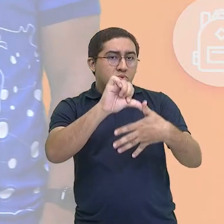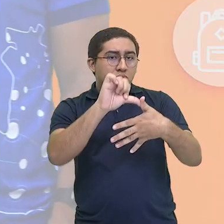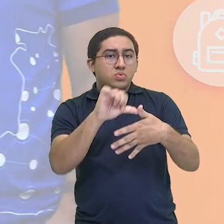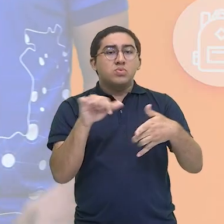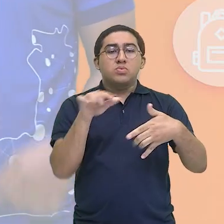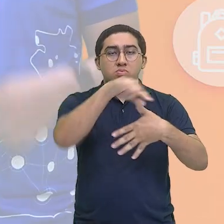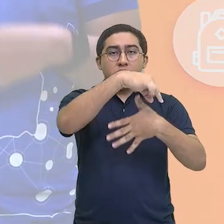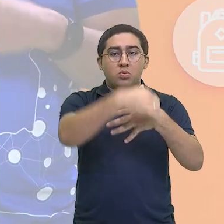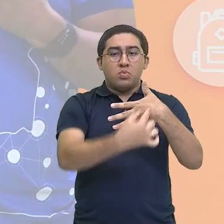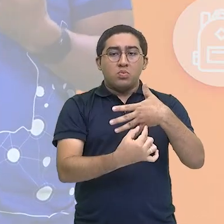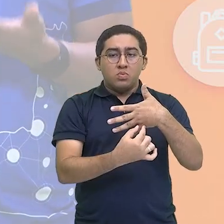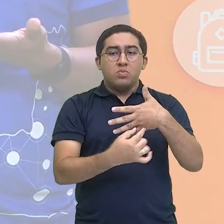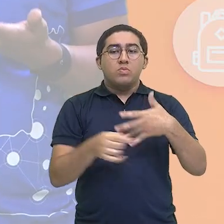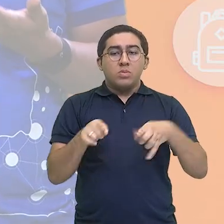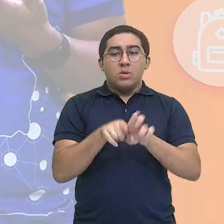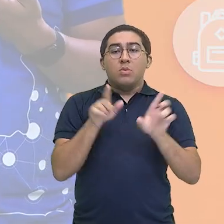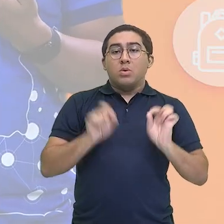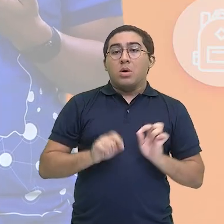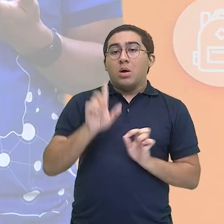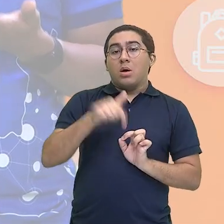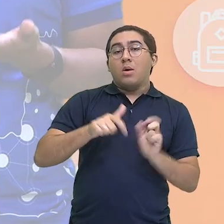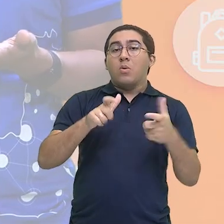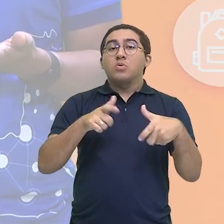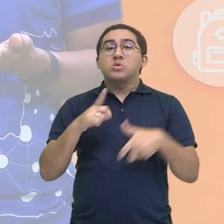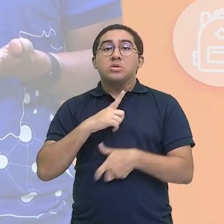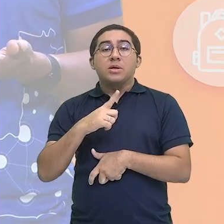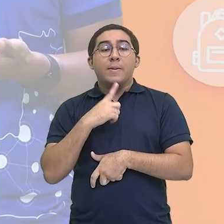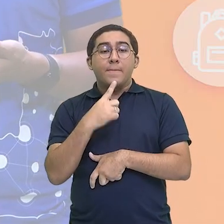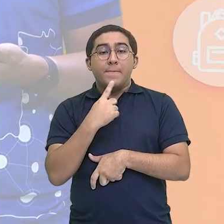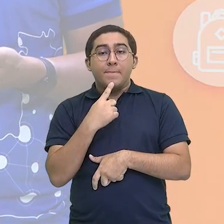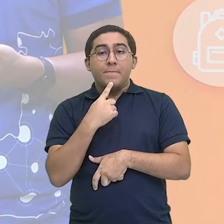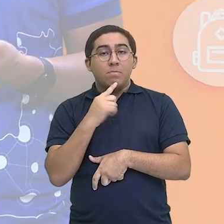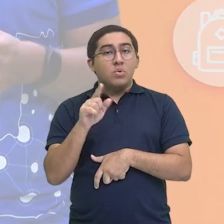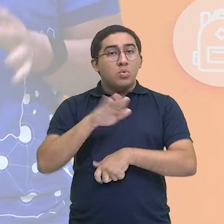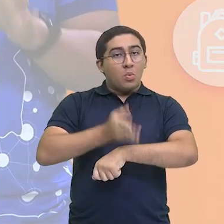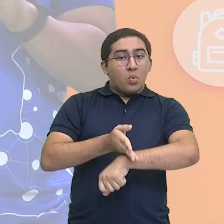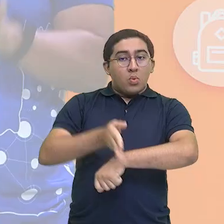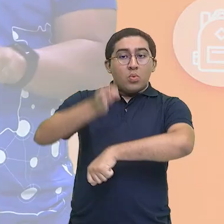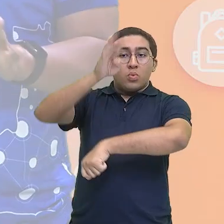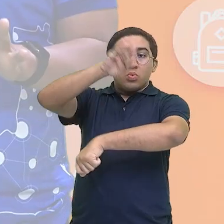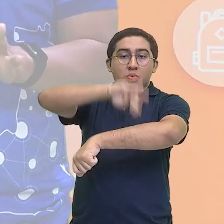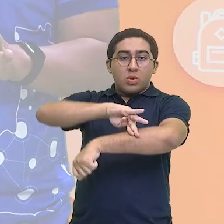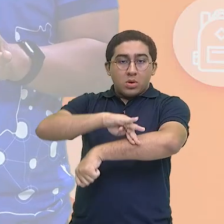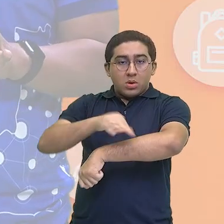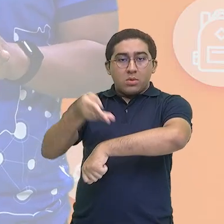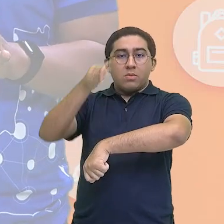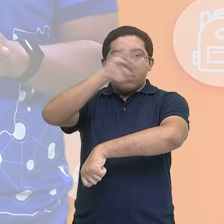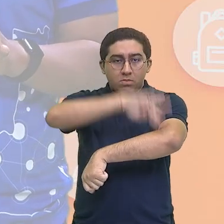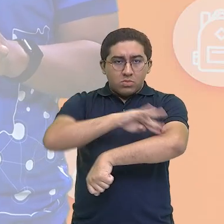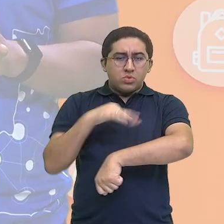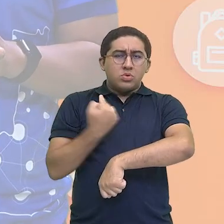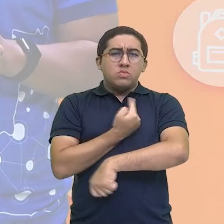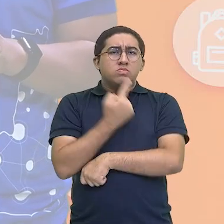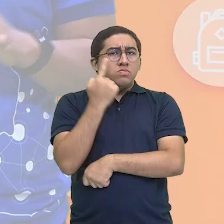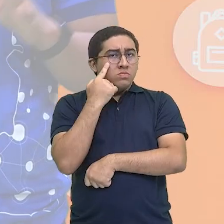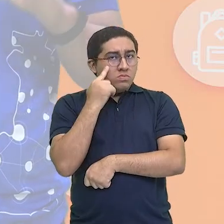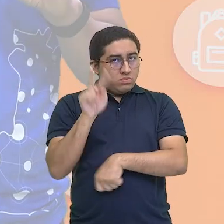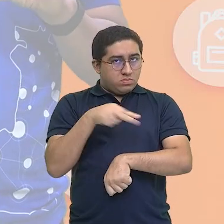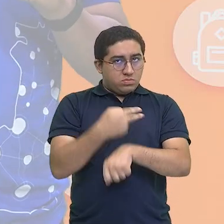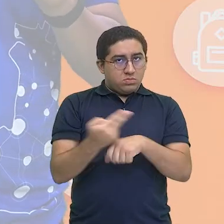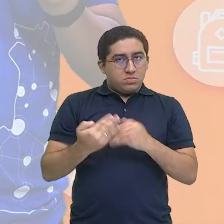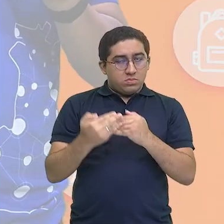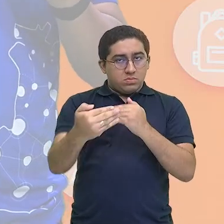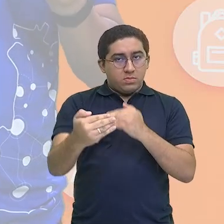do Sul também, são a parte onde ficam grandes cadeias de montanhas, né? A gente vai dar uma olhada sobre os dobramentos modernos mais para